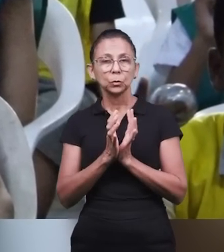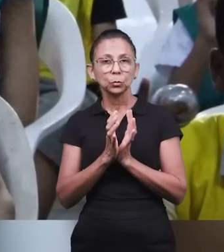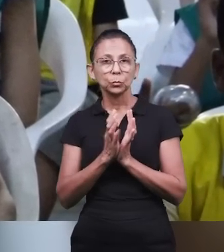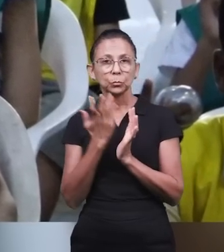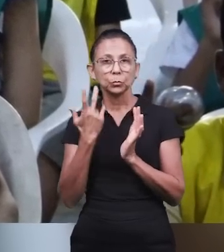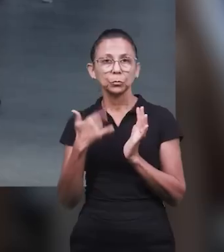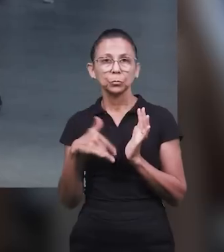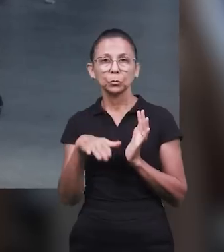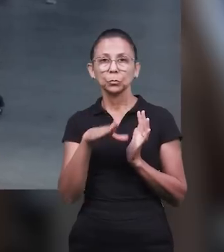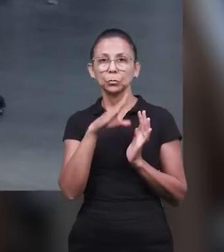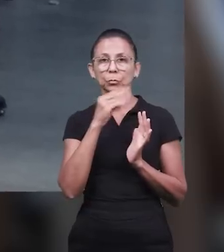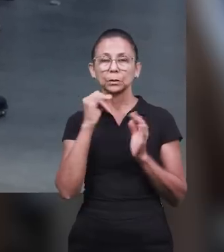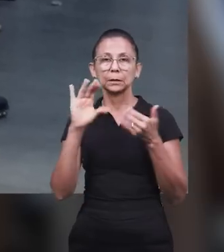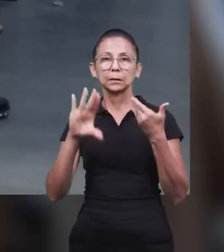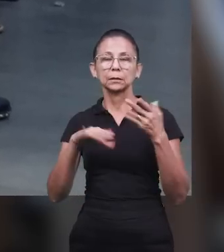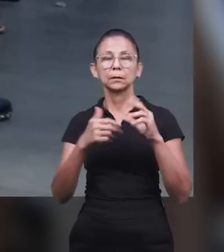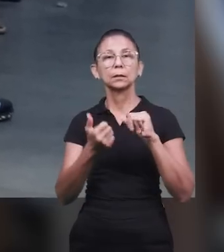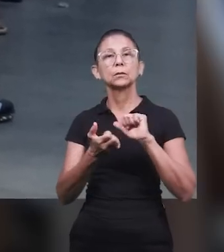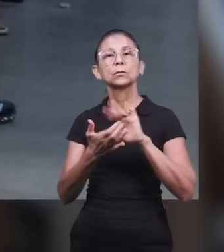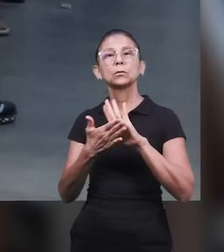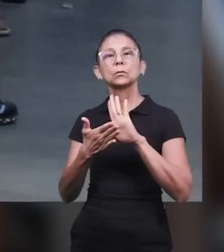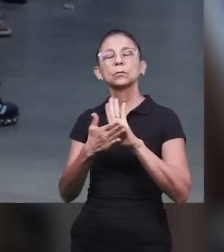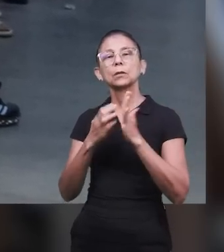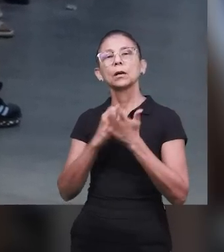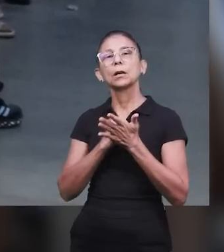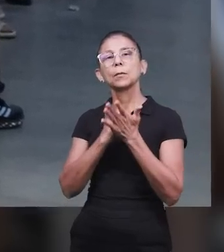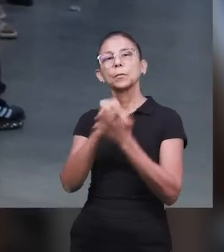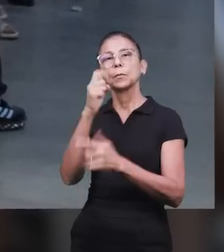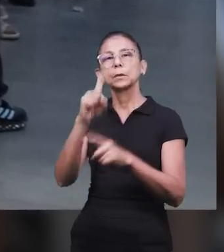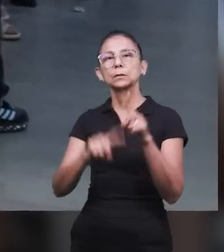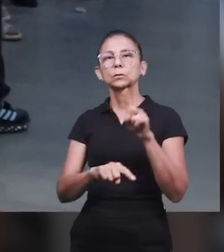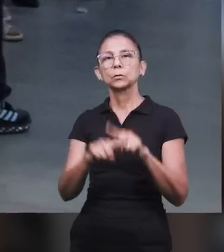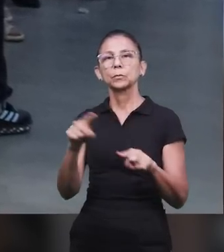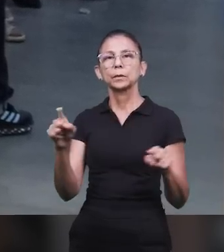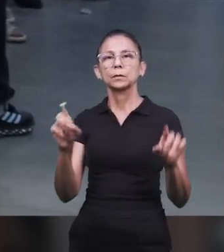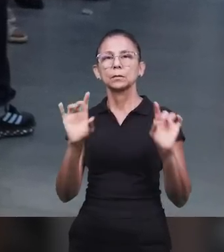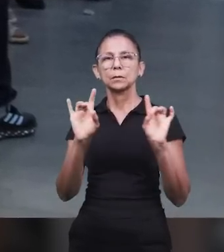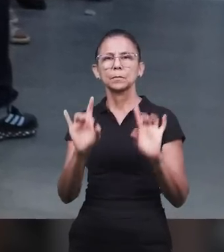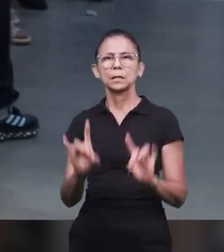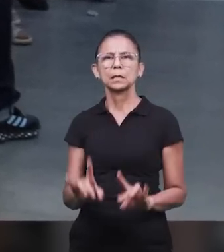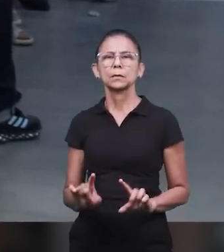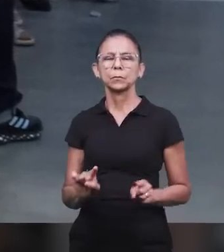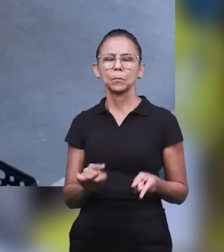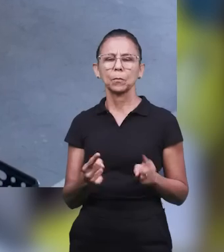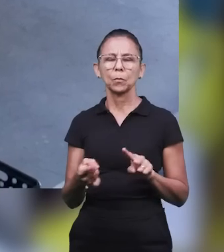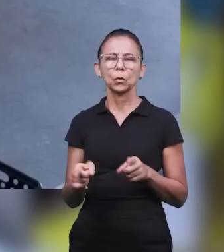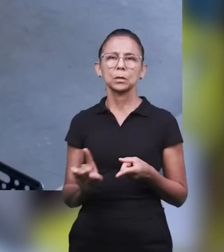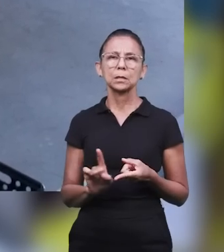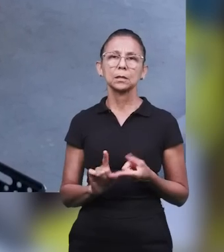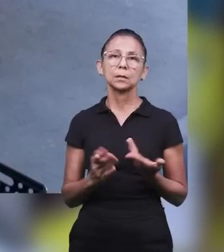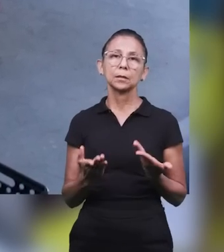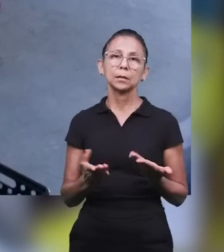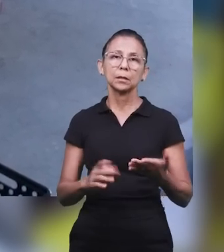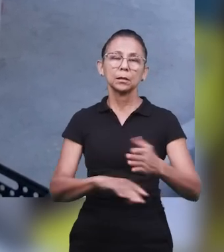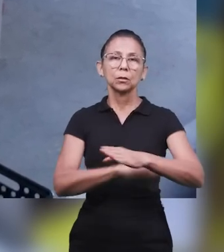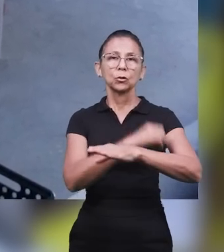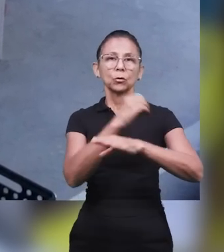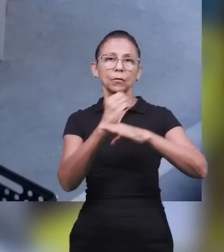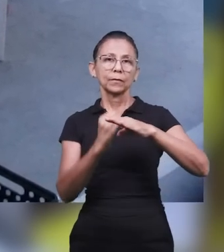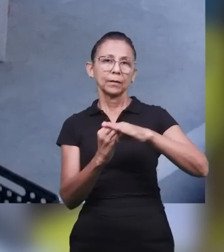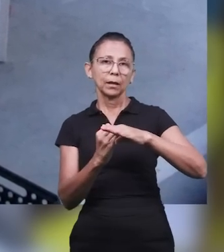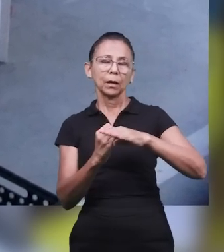um louvor com o auxílio de instrumentos musicais. Para finalizar o dia, o Senhor